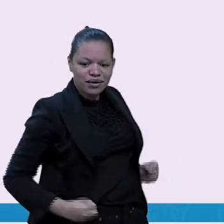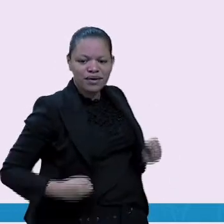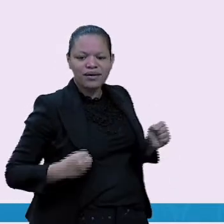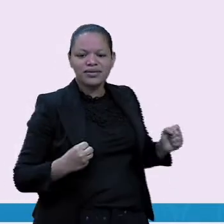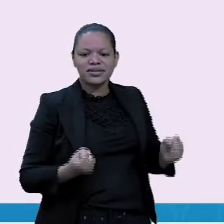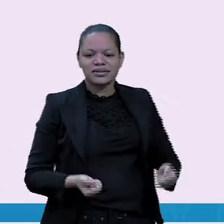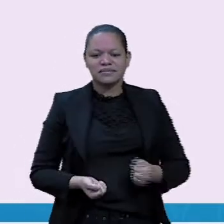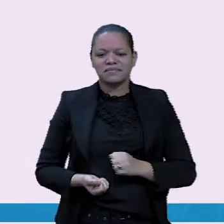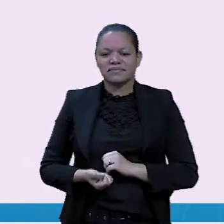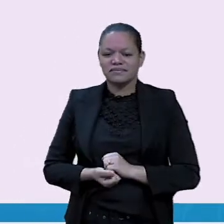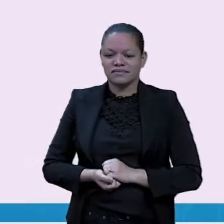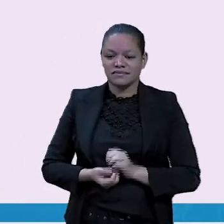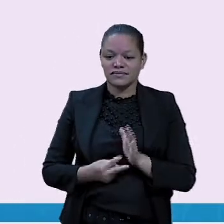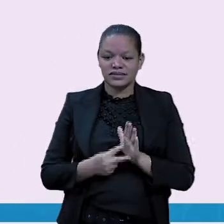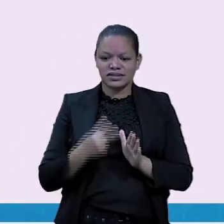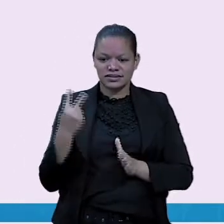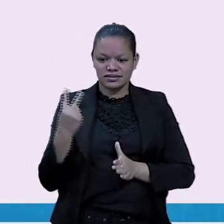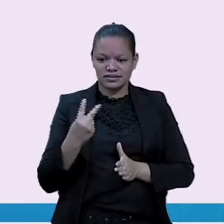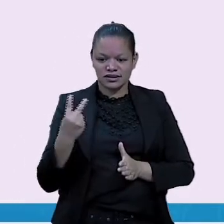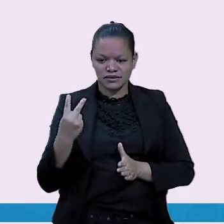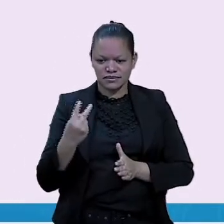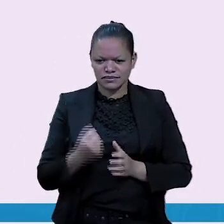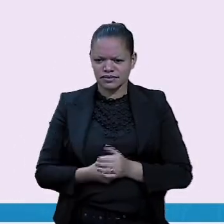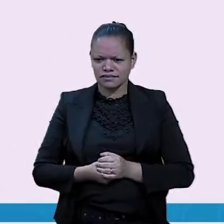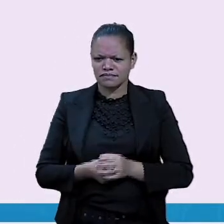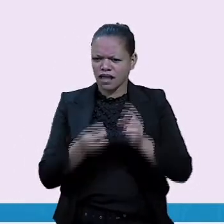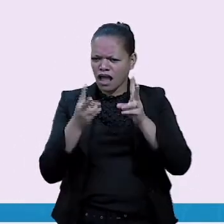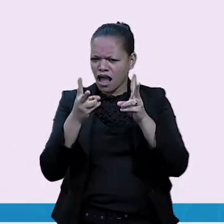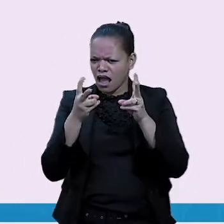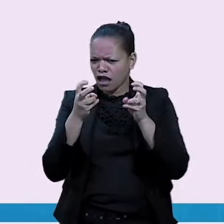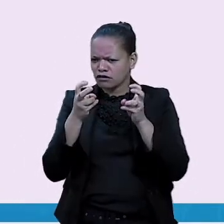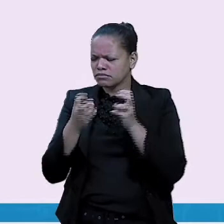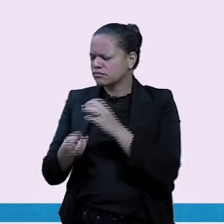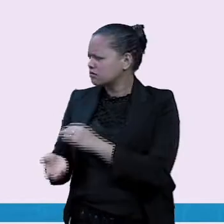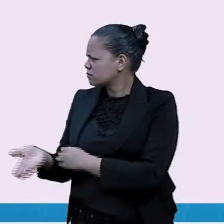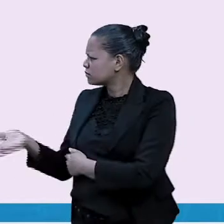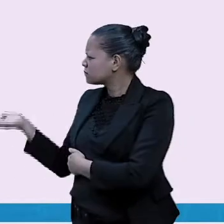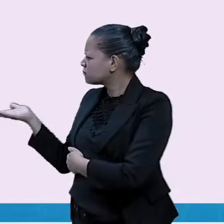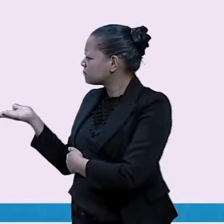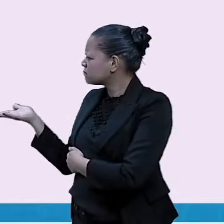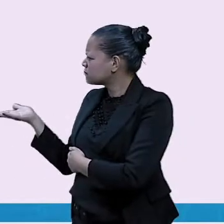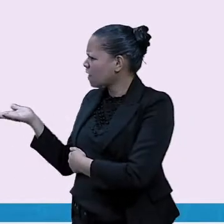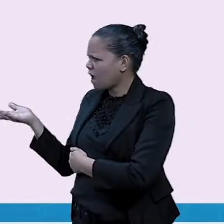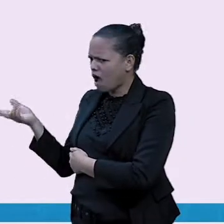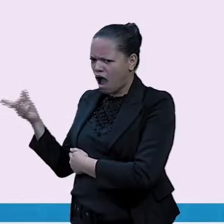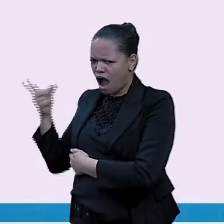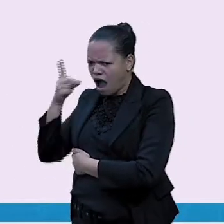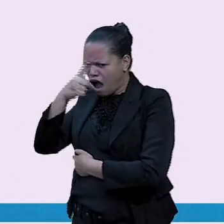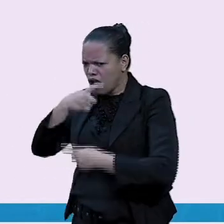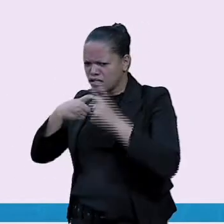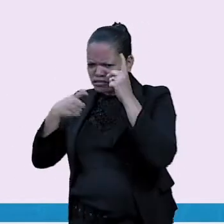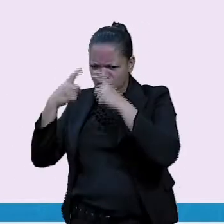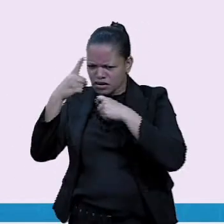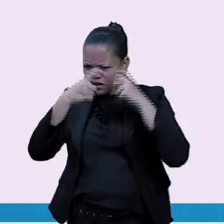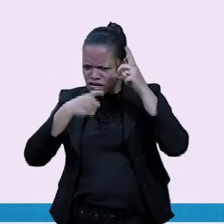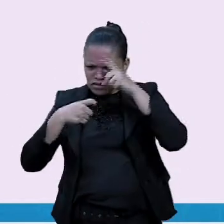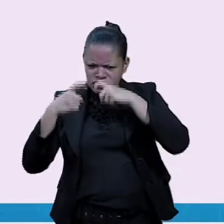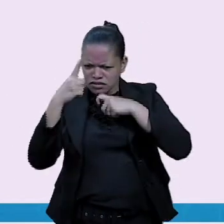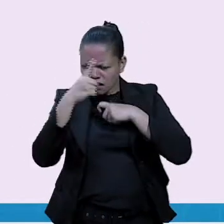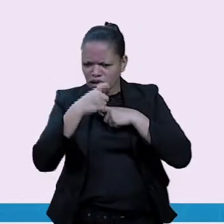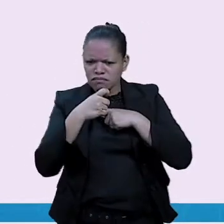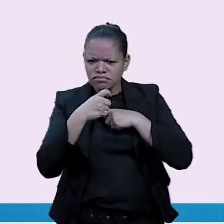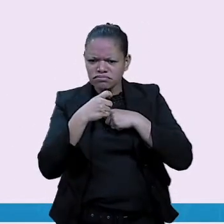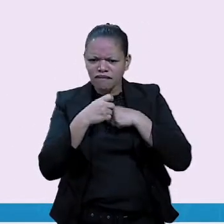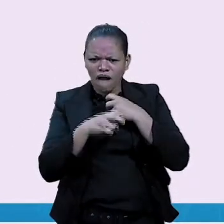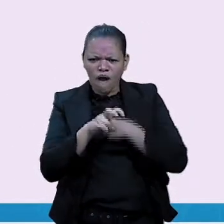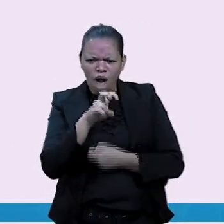locomover. A segunda, vamos reparar na expressão da Mônica aqui, gente. Veja que ela